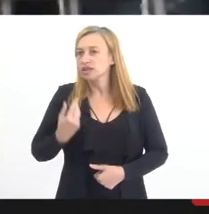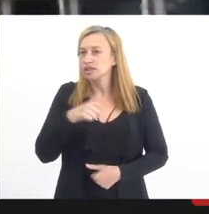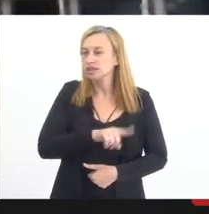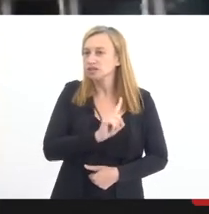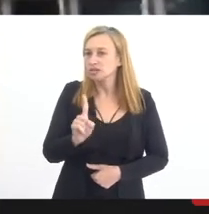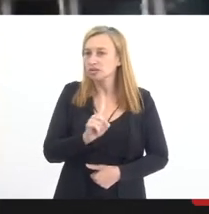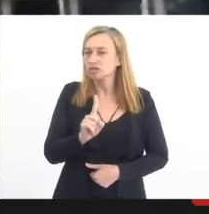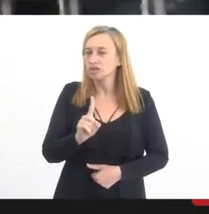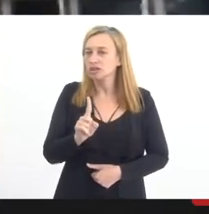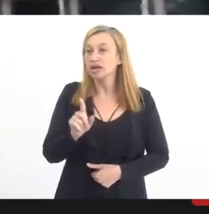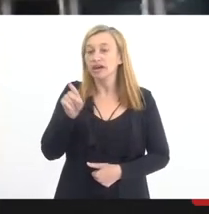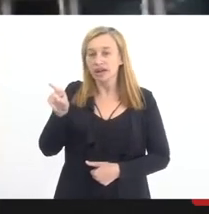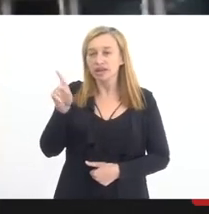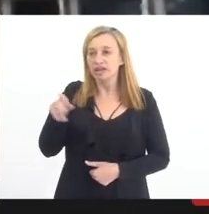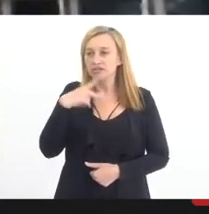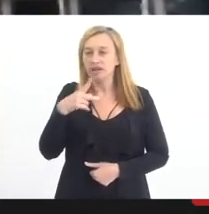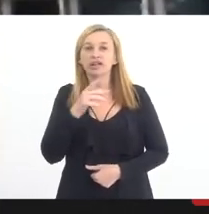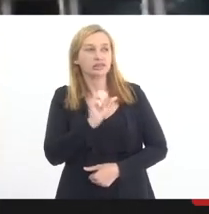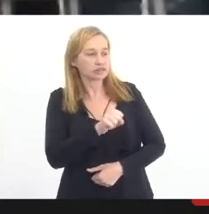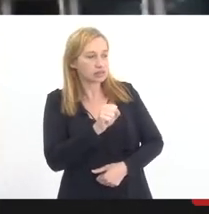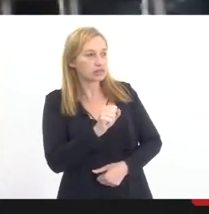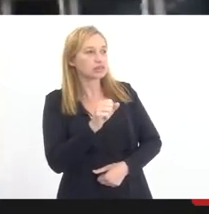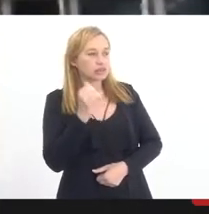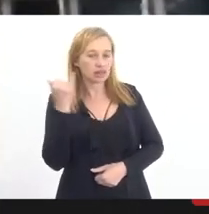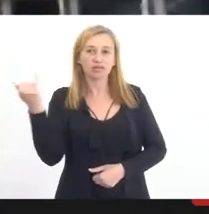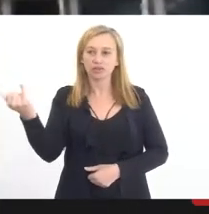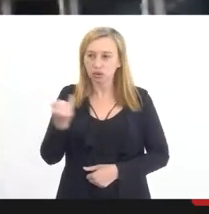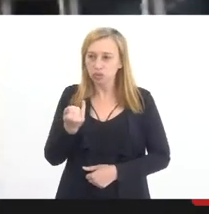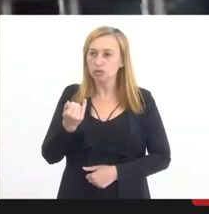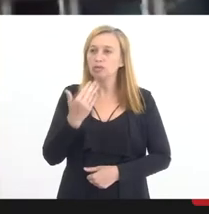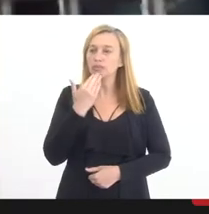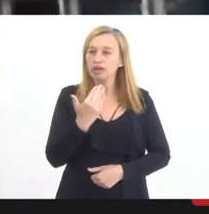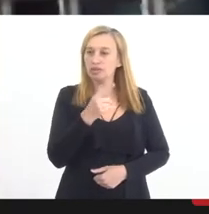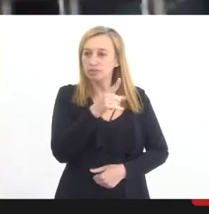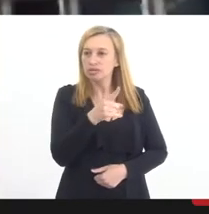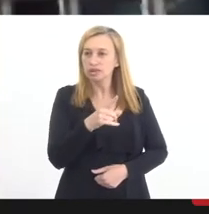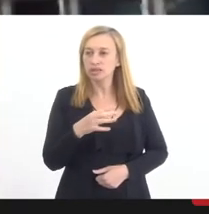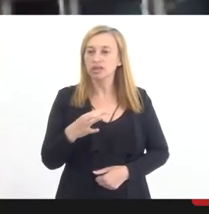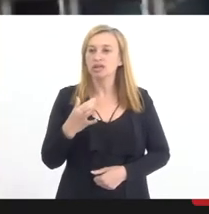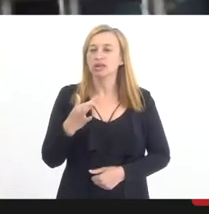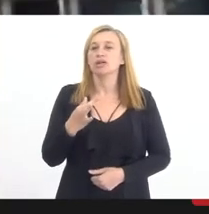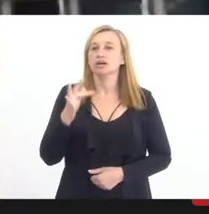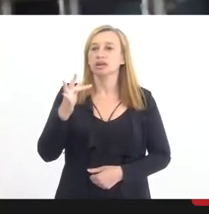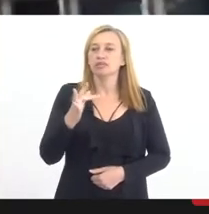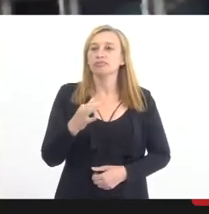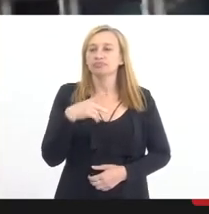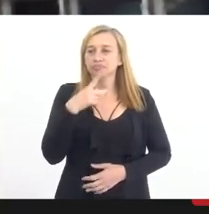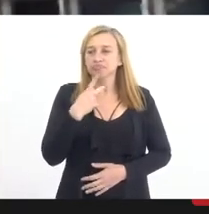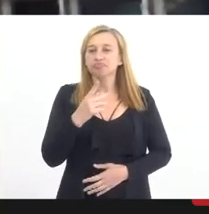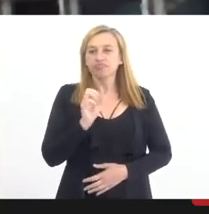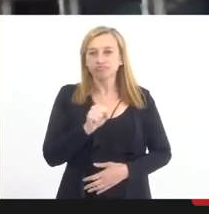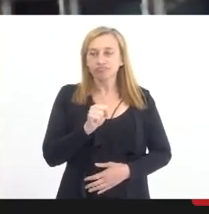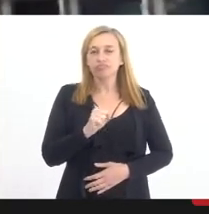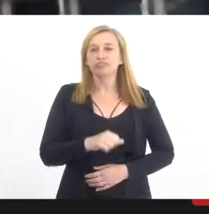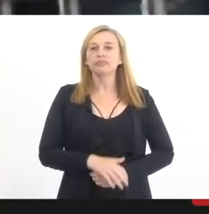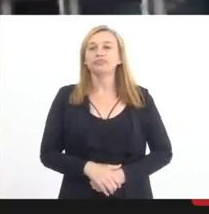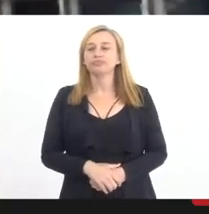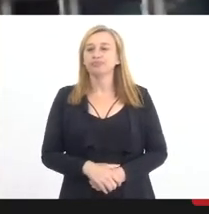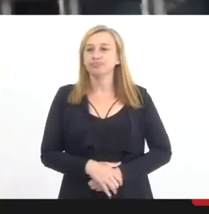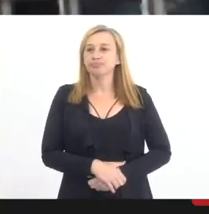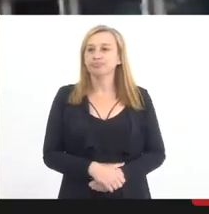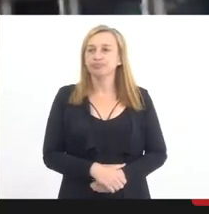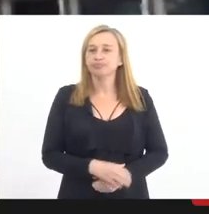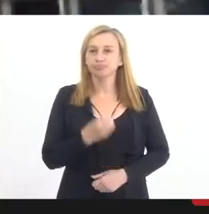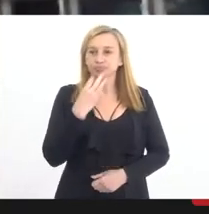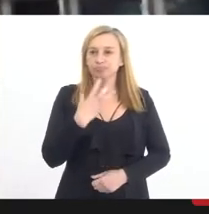quem falaria seria ele. Está confirmado, ele teve que sair, por isso eu te peço brevidade, professor. Tá bom, serei breve.